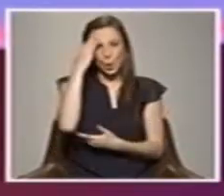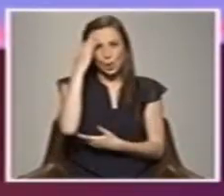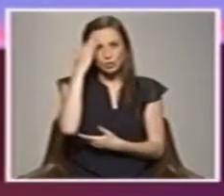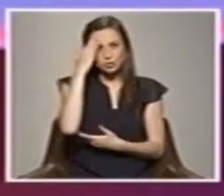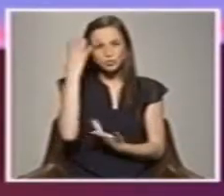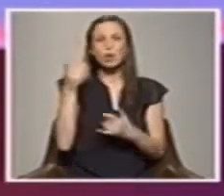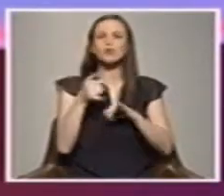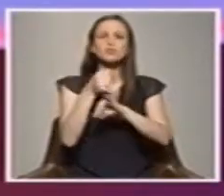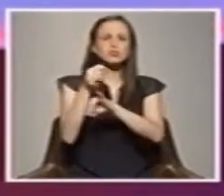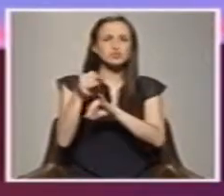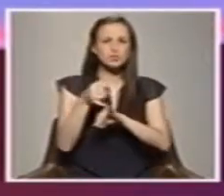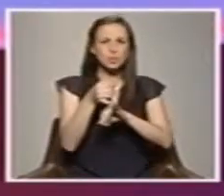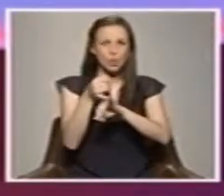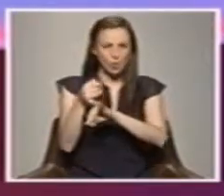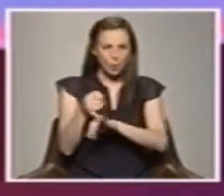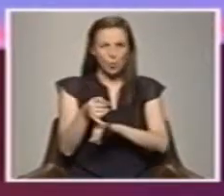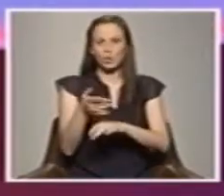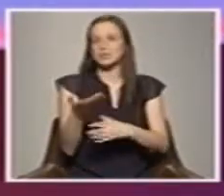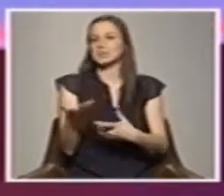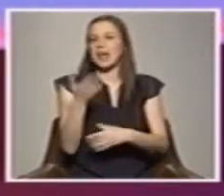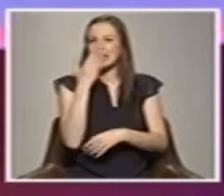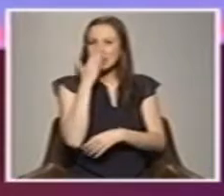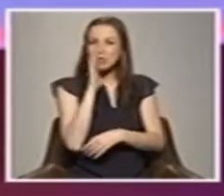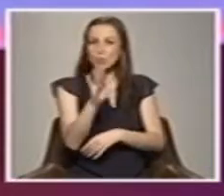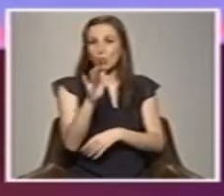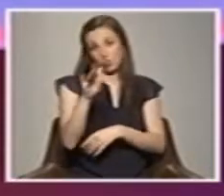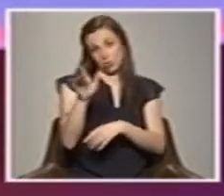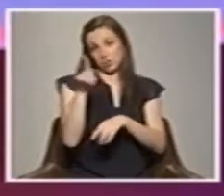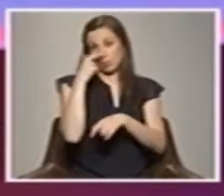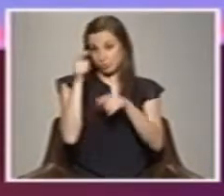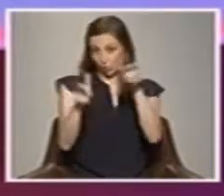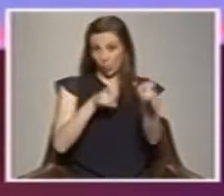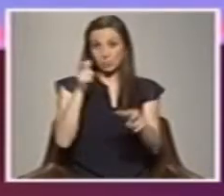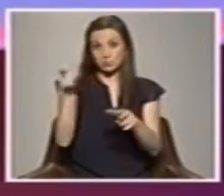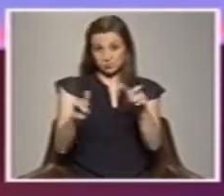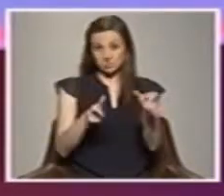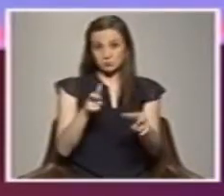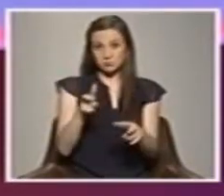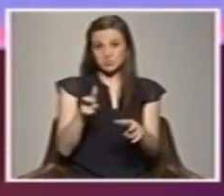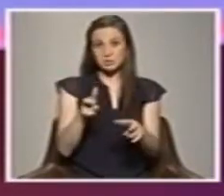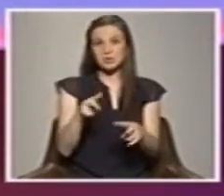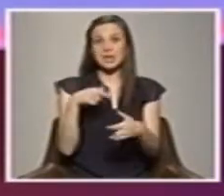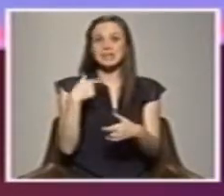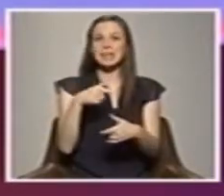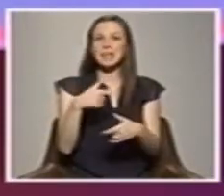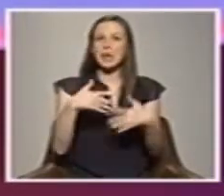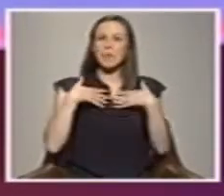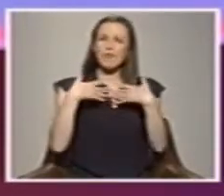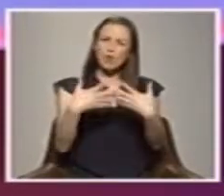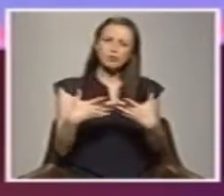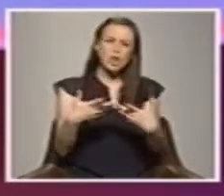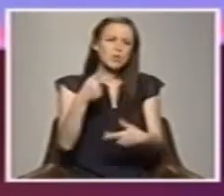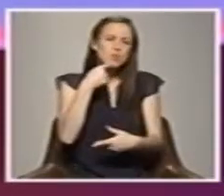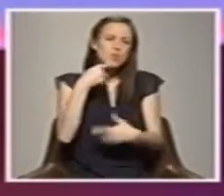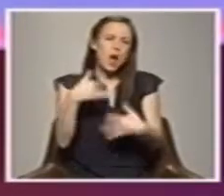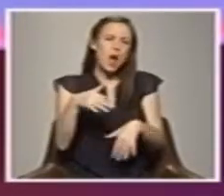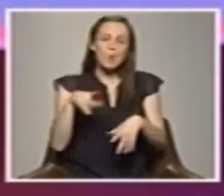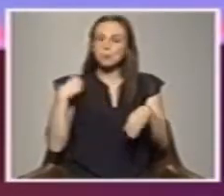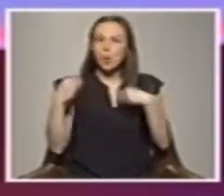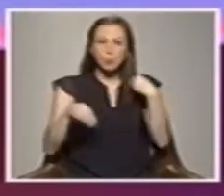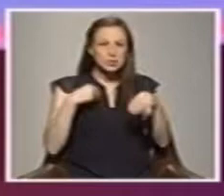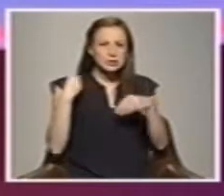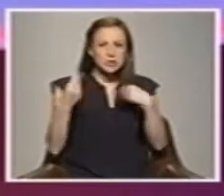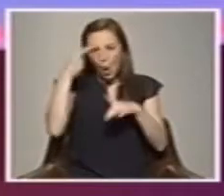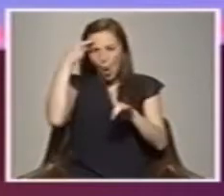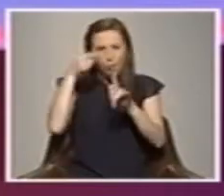as associações e as atitudes de cidadania é quando há uma congregação de vontades e da mesma preocupação e estamos alinhados com os